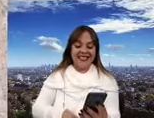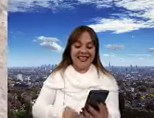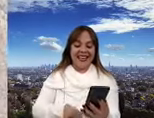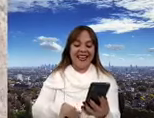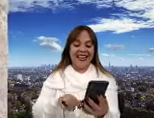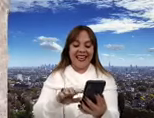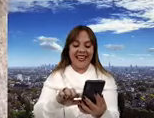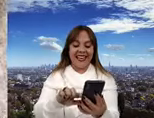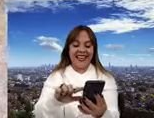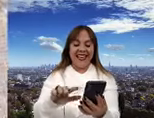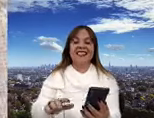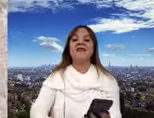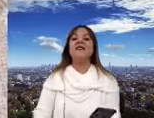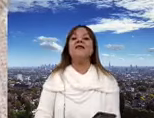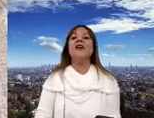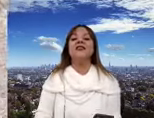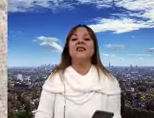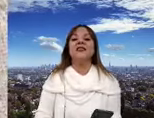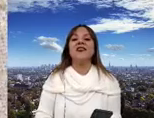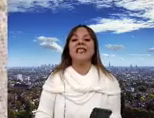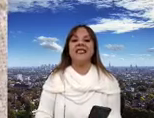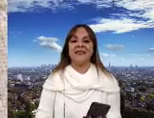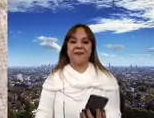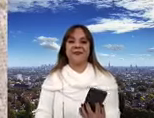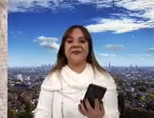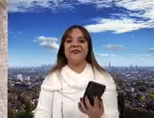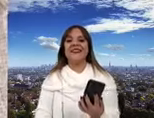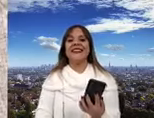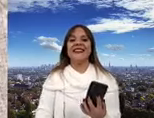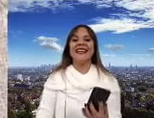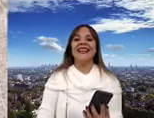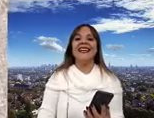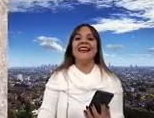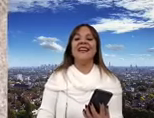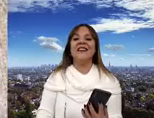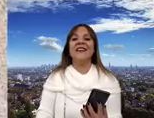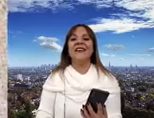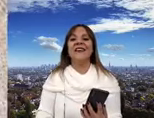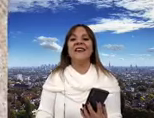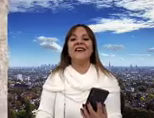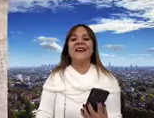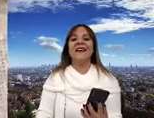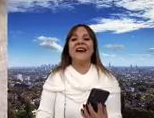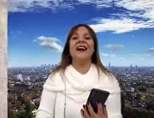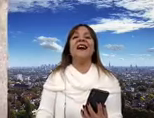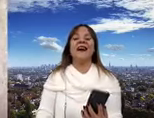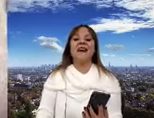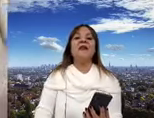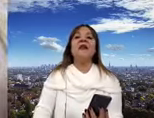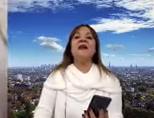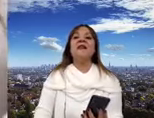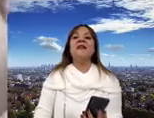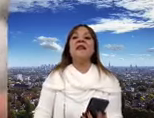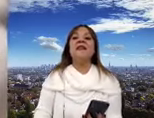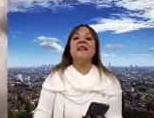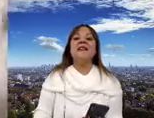sensacional. Você volta outras vezes? Volto, só vocês me convidarem. Quando vocês quiserem. Vamos mandar um